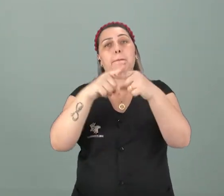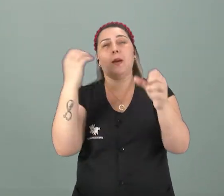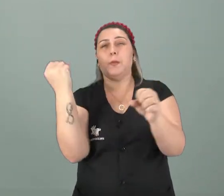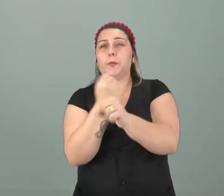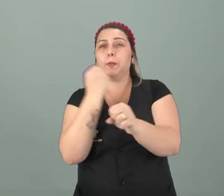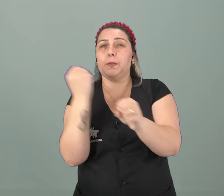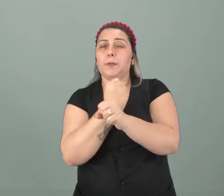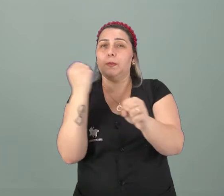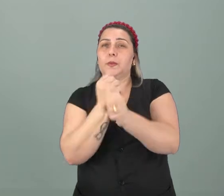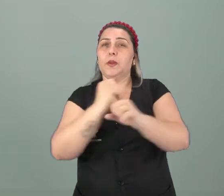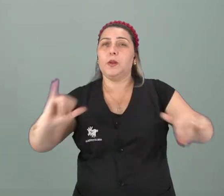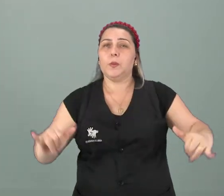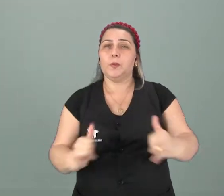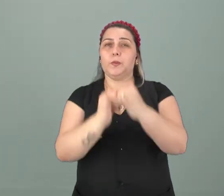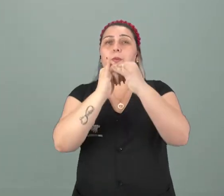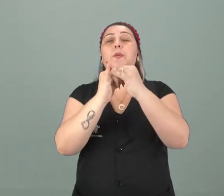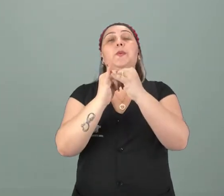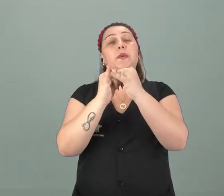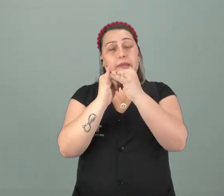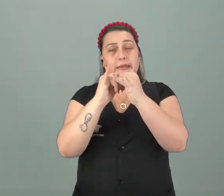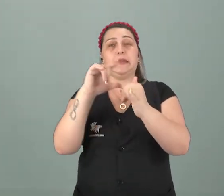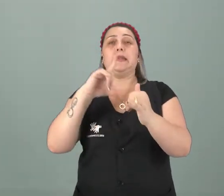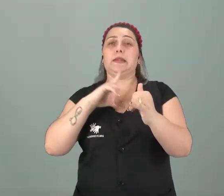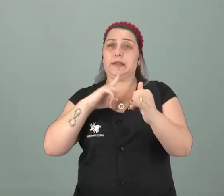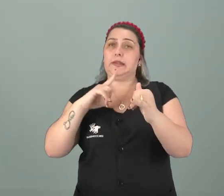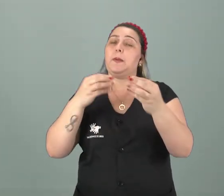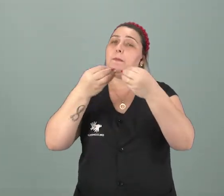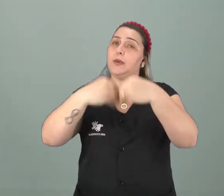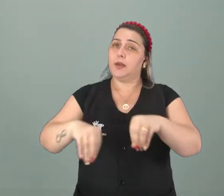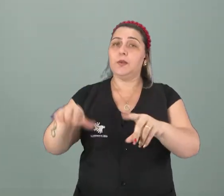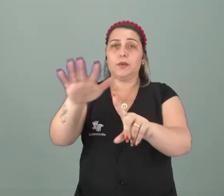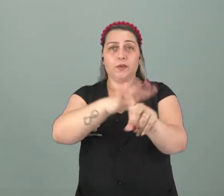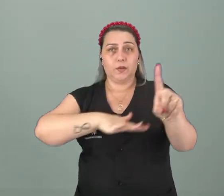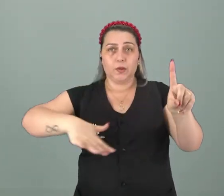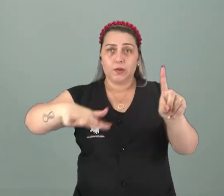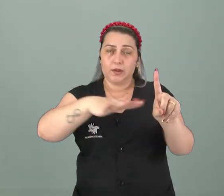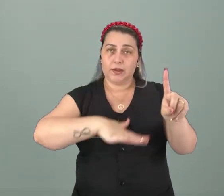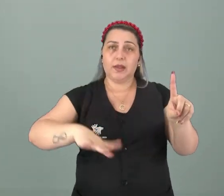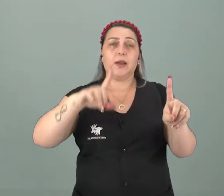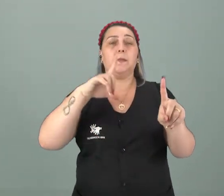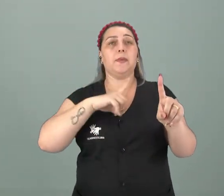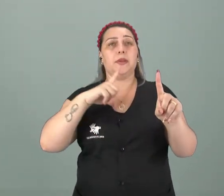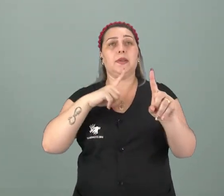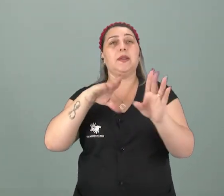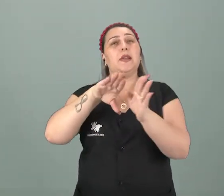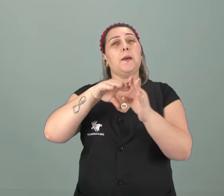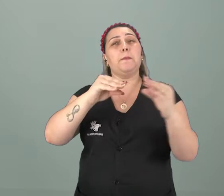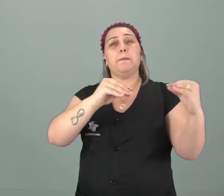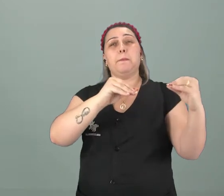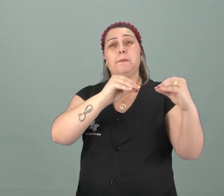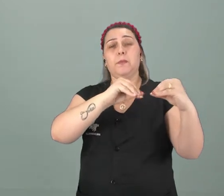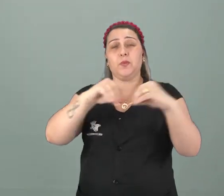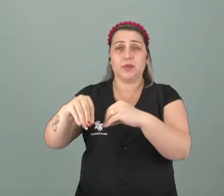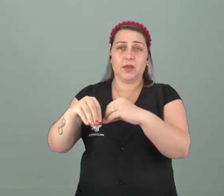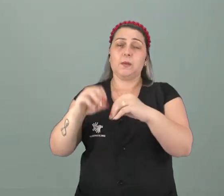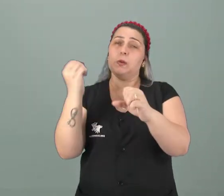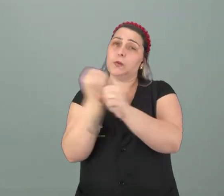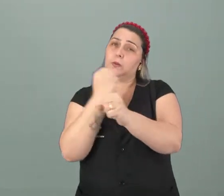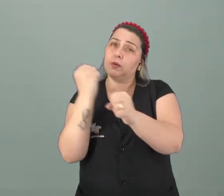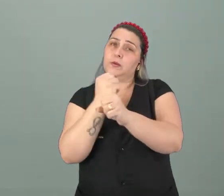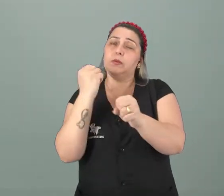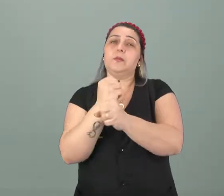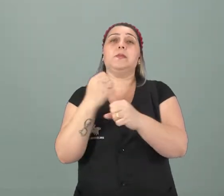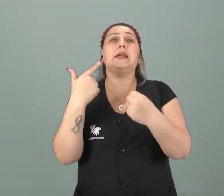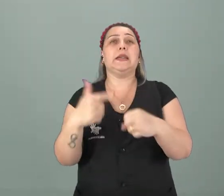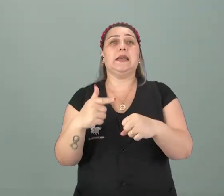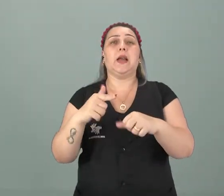usina hidrelétrica, ocorrem sim impactos sociais, né, porque você tem que desabrigar, para você construir uma hidrelétrica, você